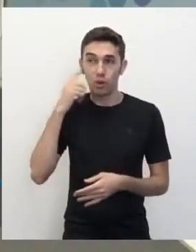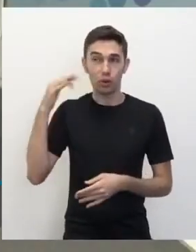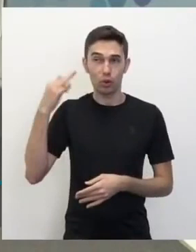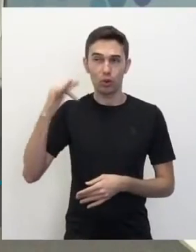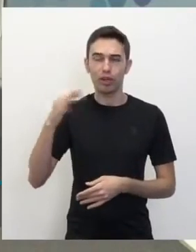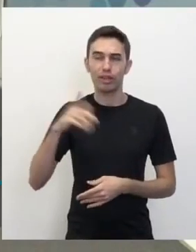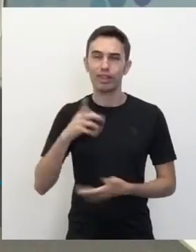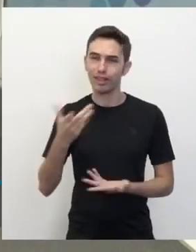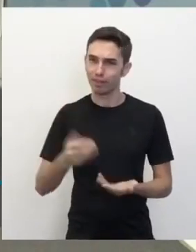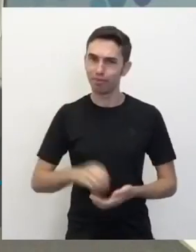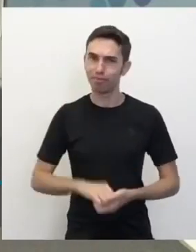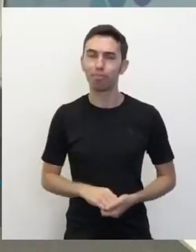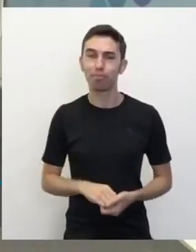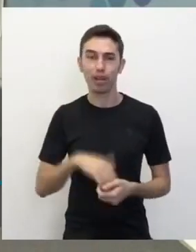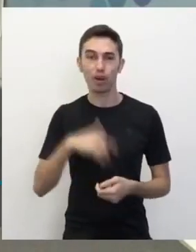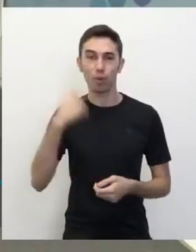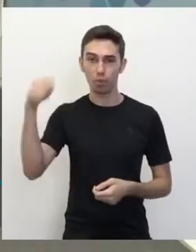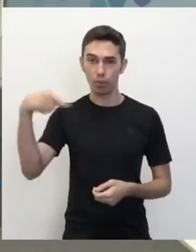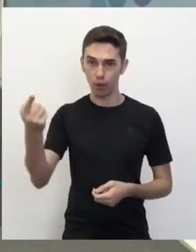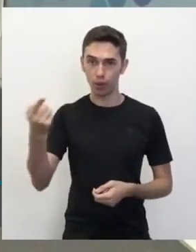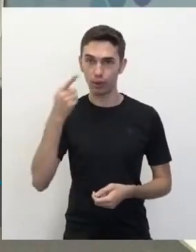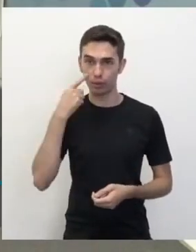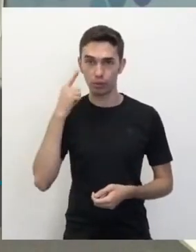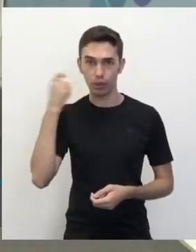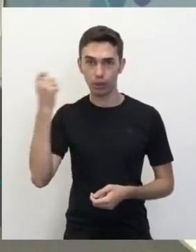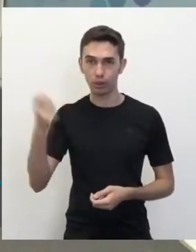Vamos lá, turma. Próximo som.